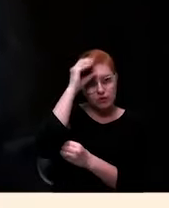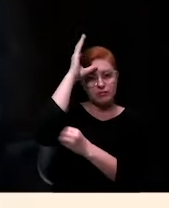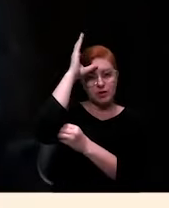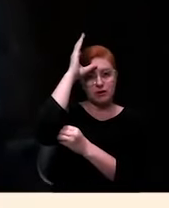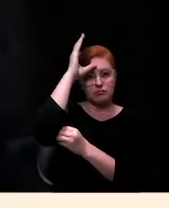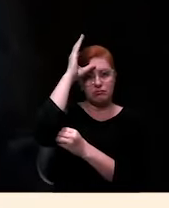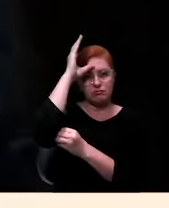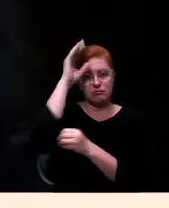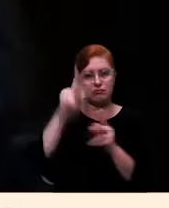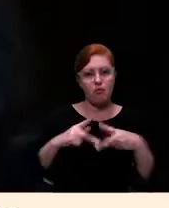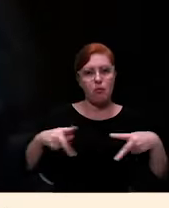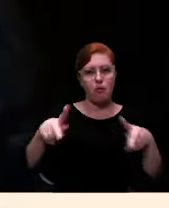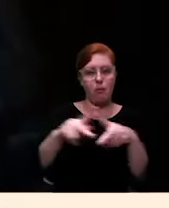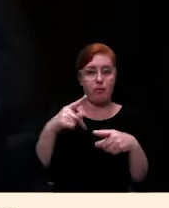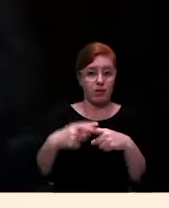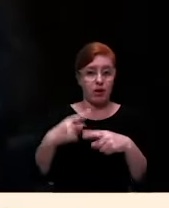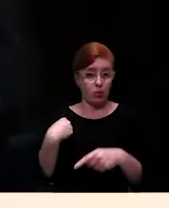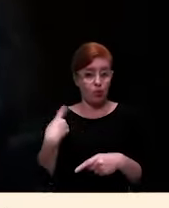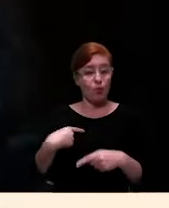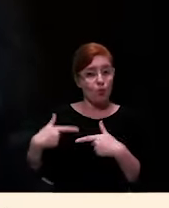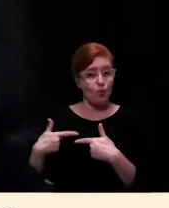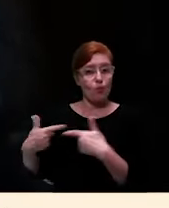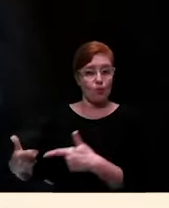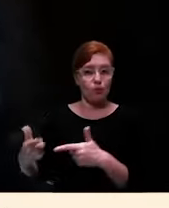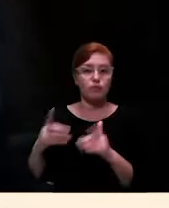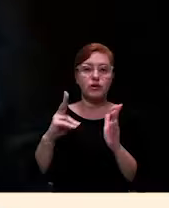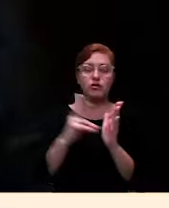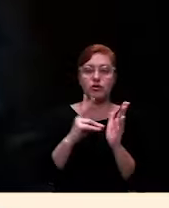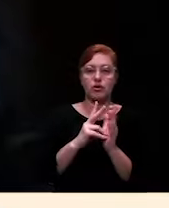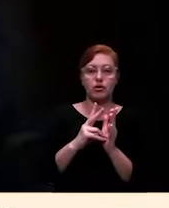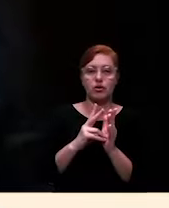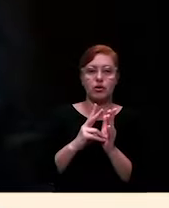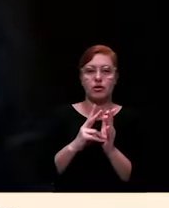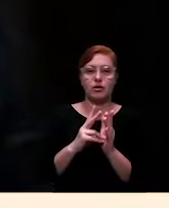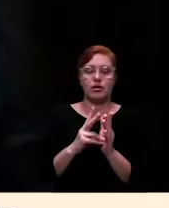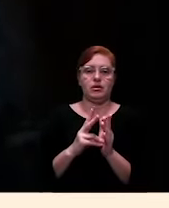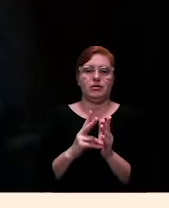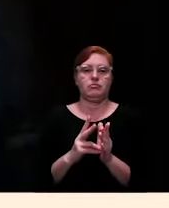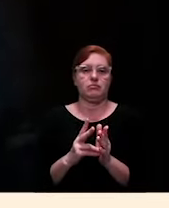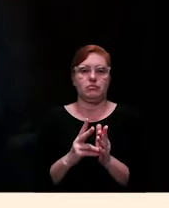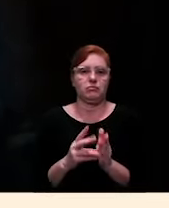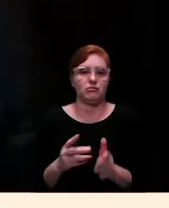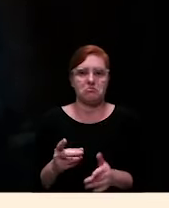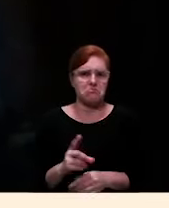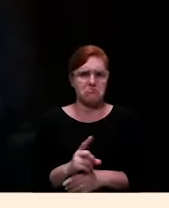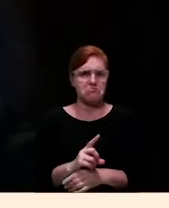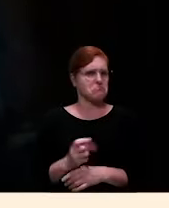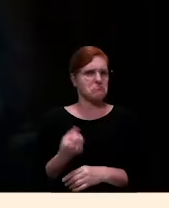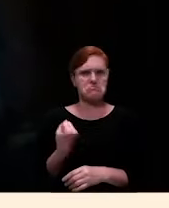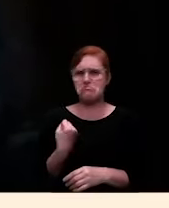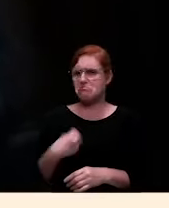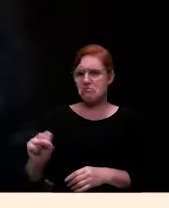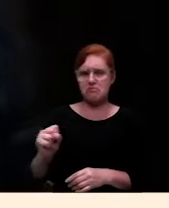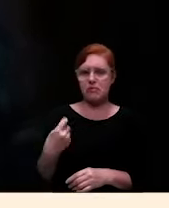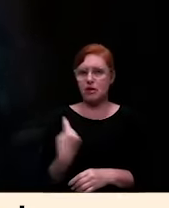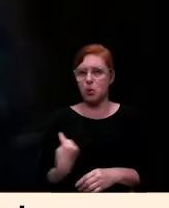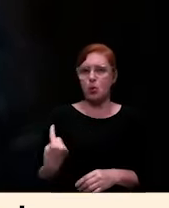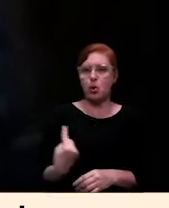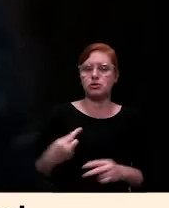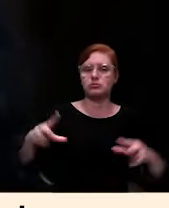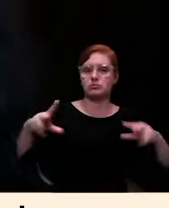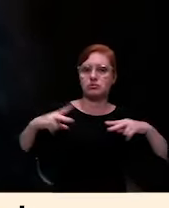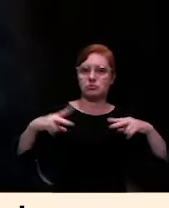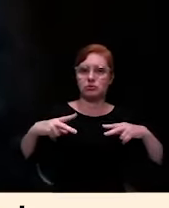levar o conhecimento, porque a nossa luta como indígena não é individual.